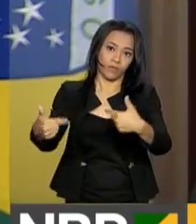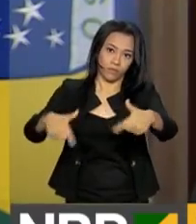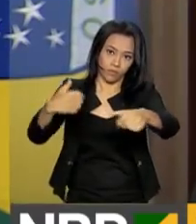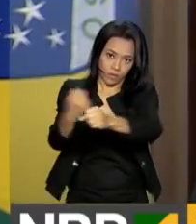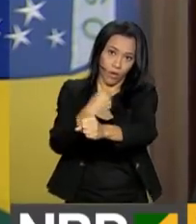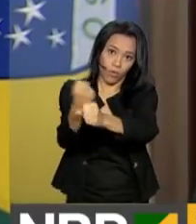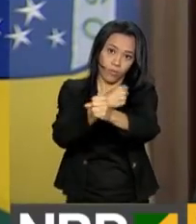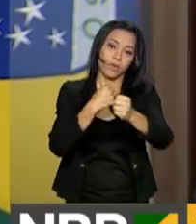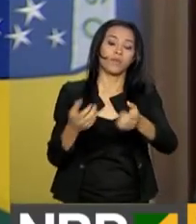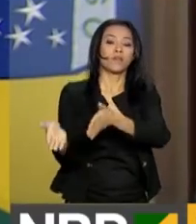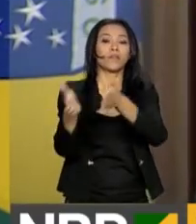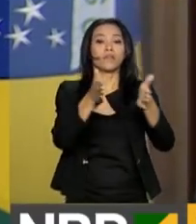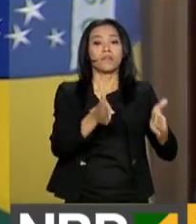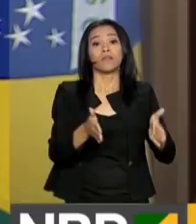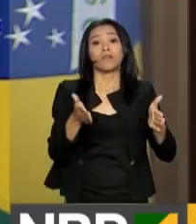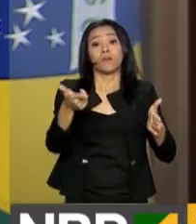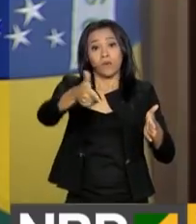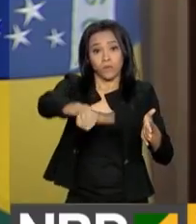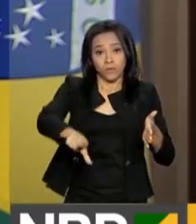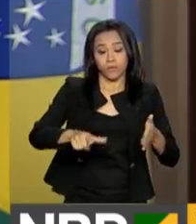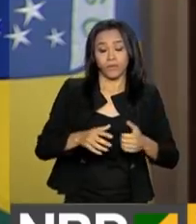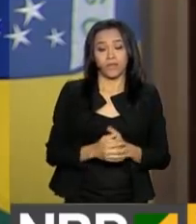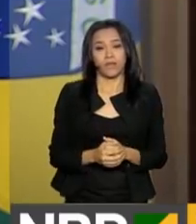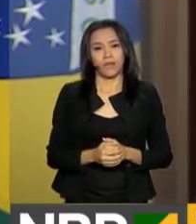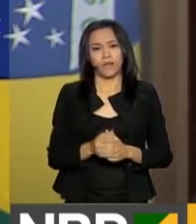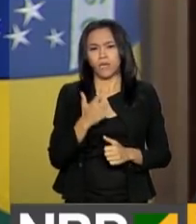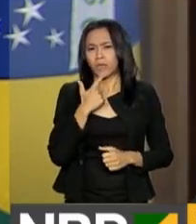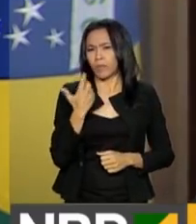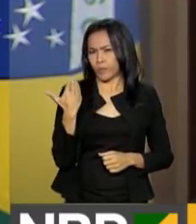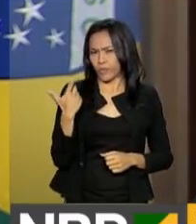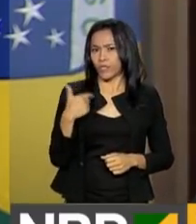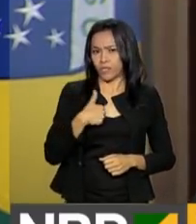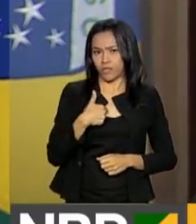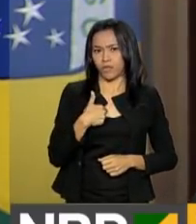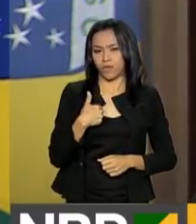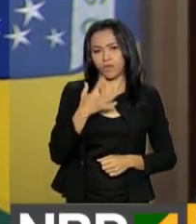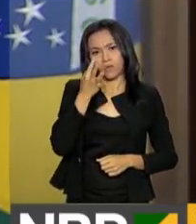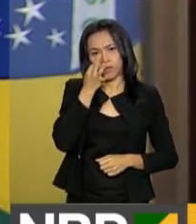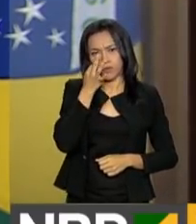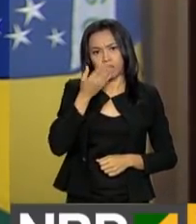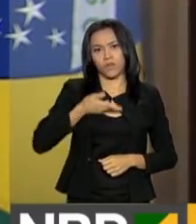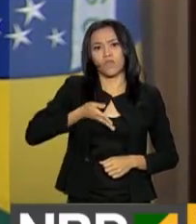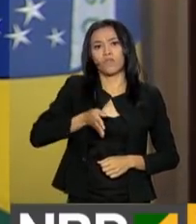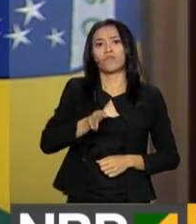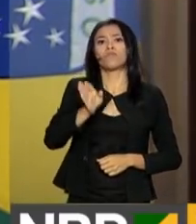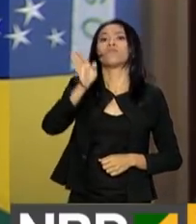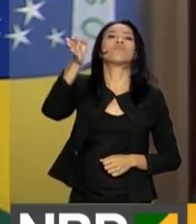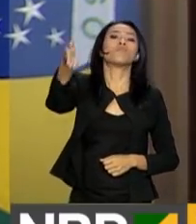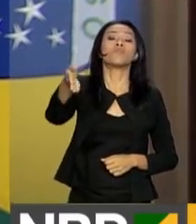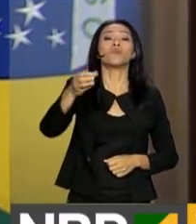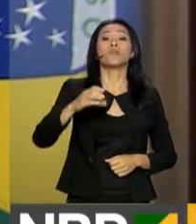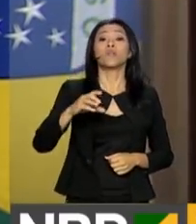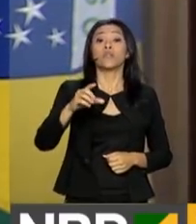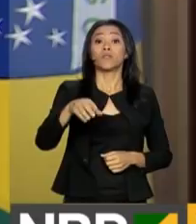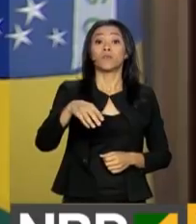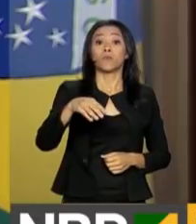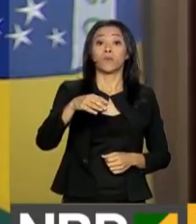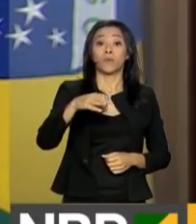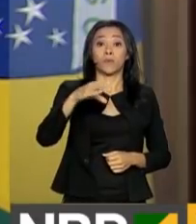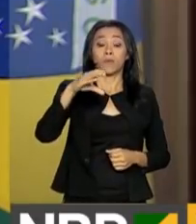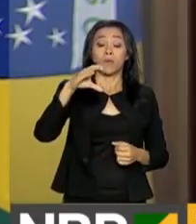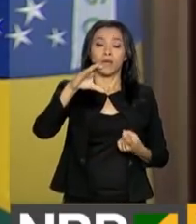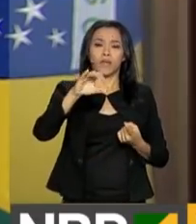de resto é eu há poucos dias estive no baixio do irecê xique